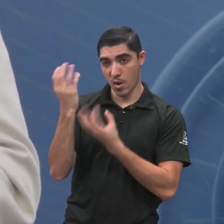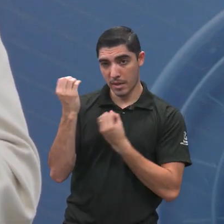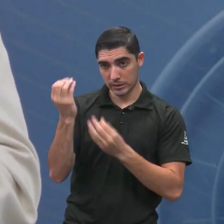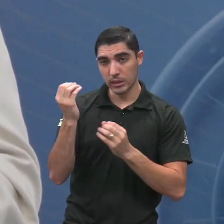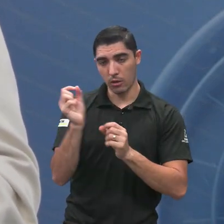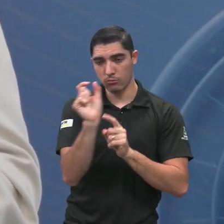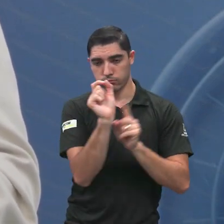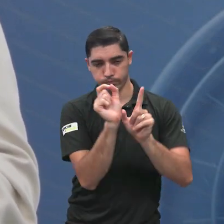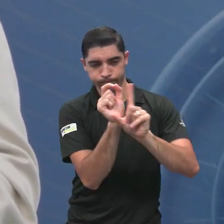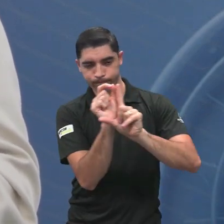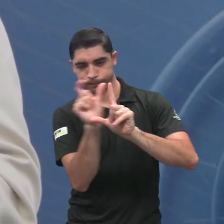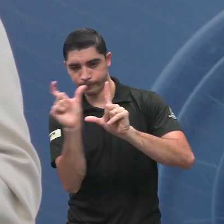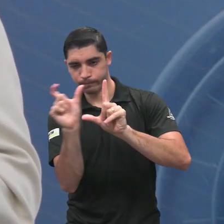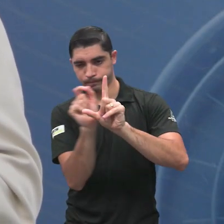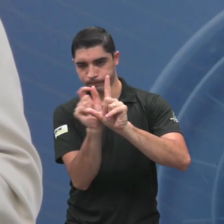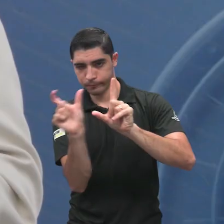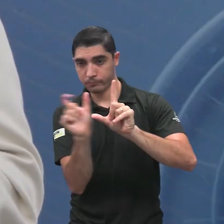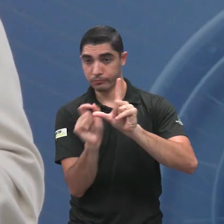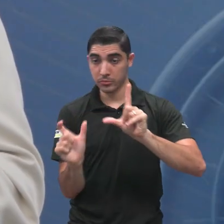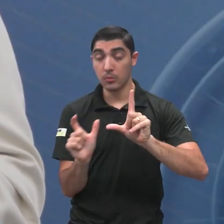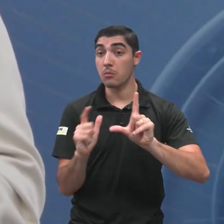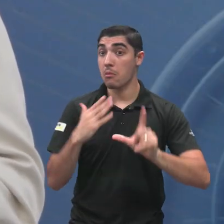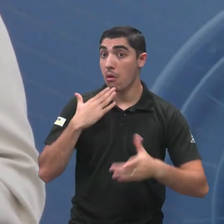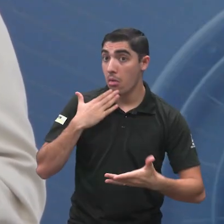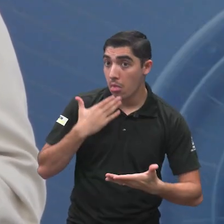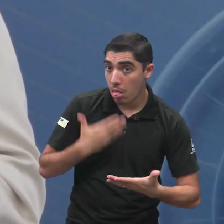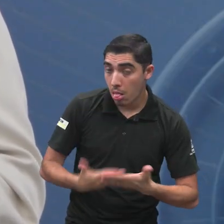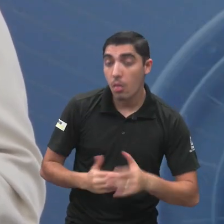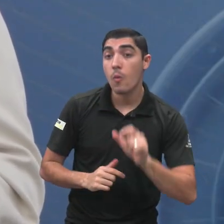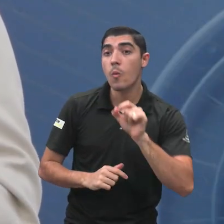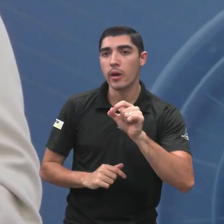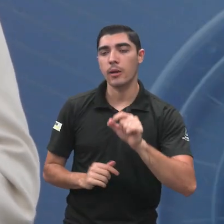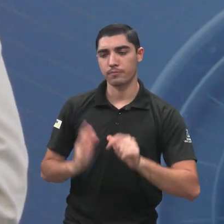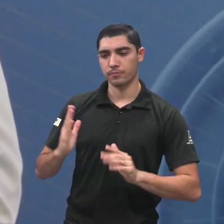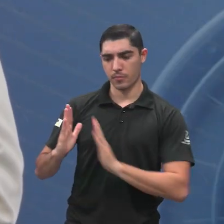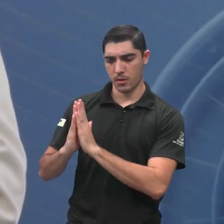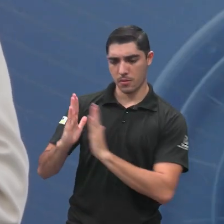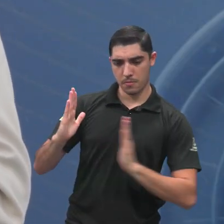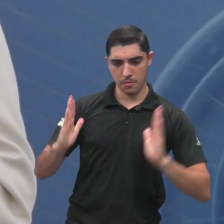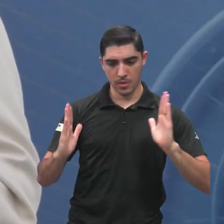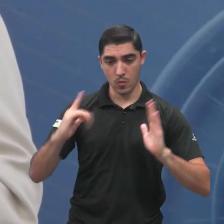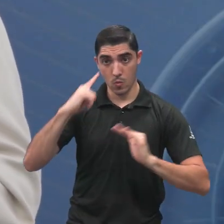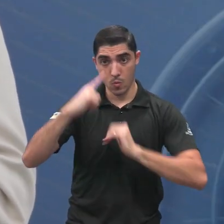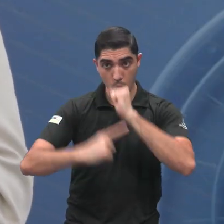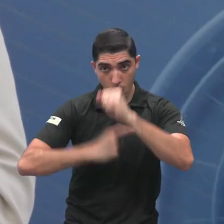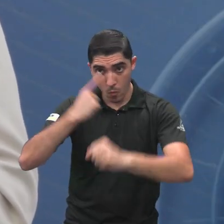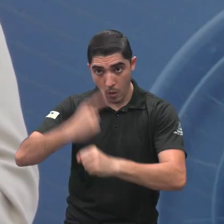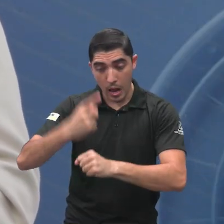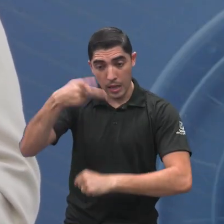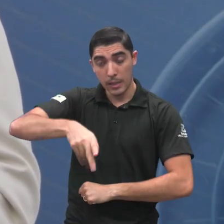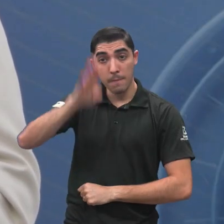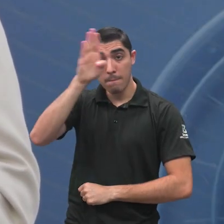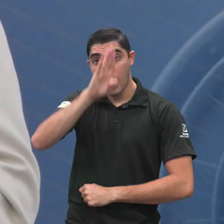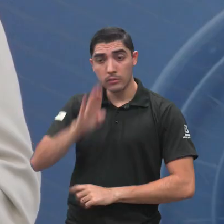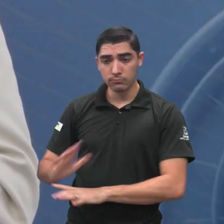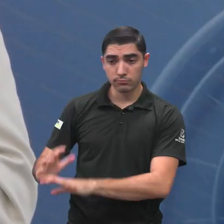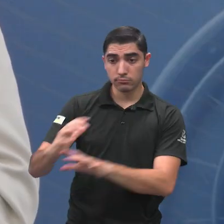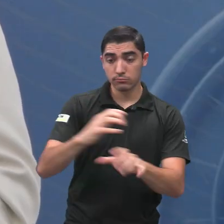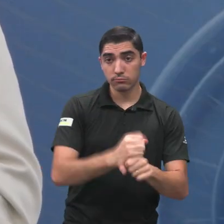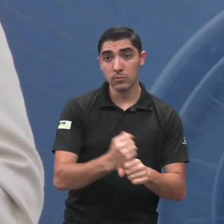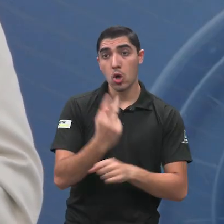vale destacar um dado impressionante, gente. No período de 1 ano, o Brasil registrou mais de